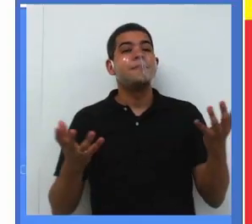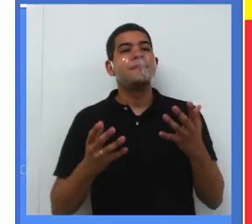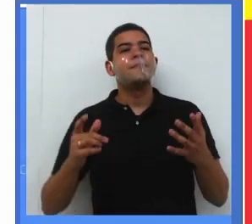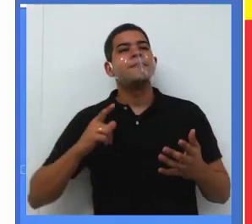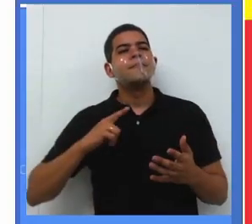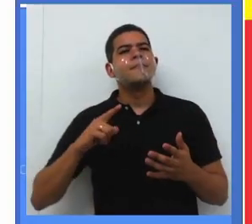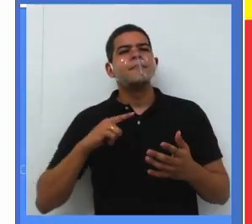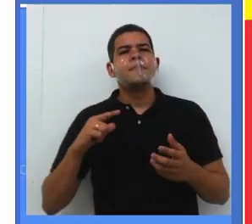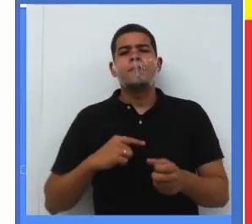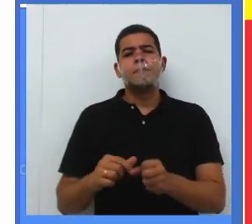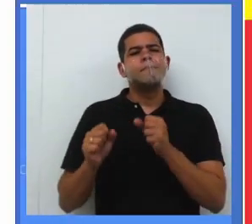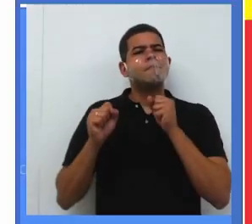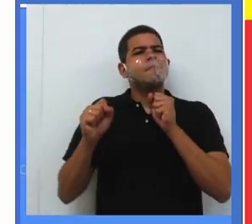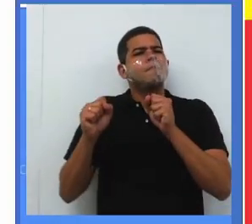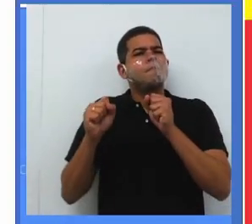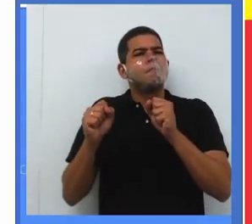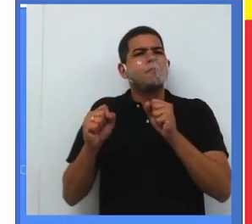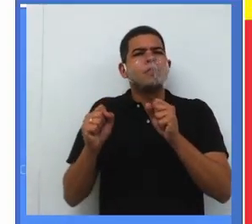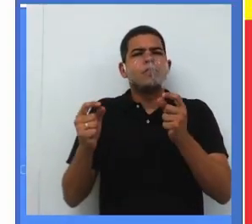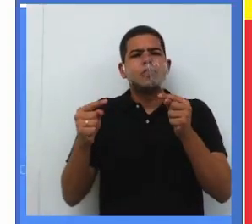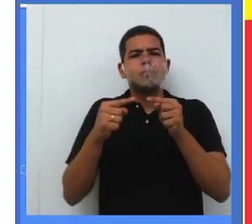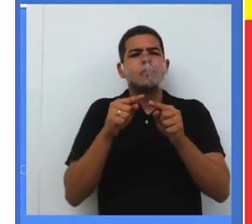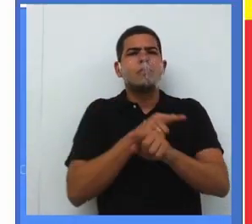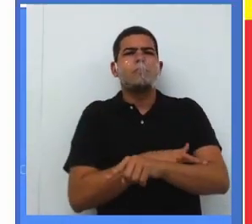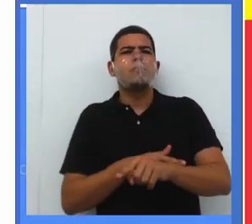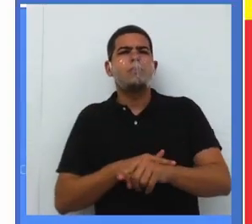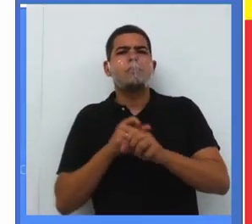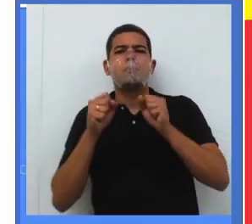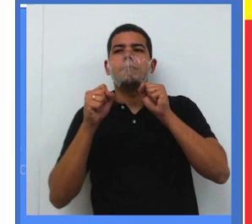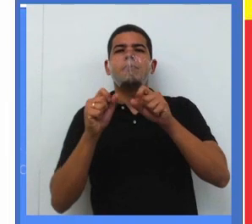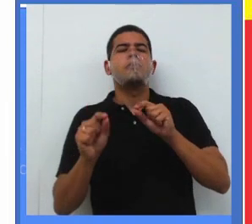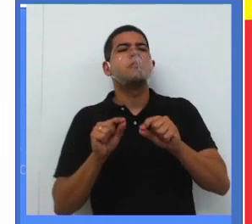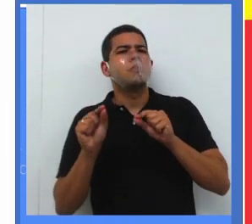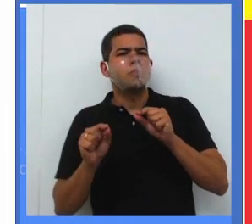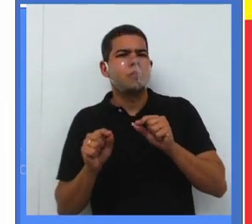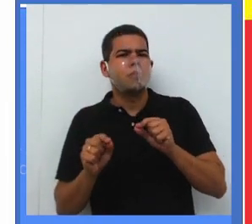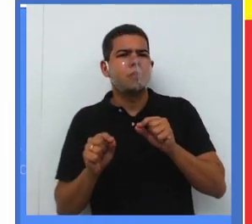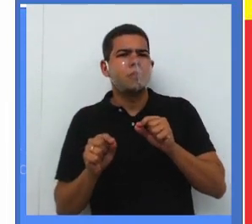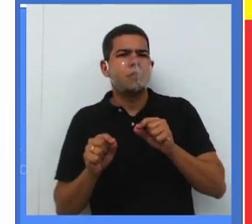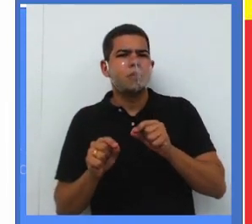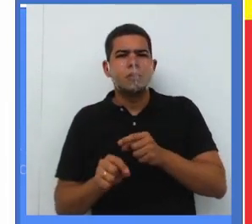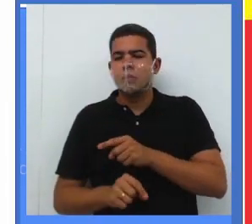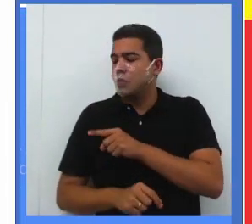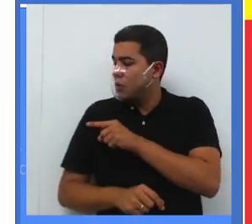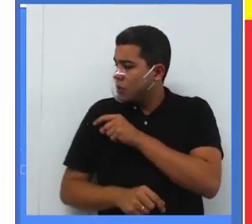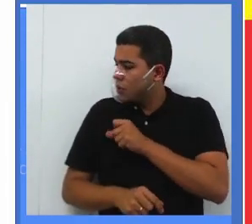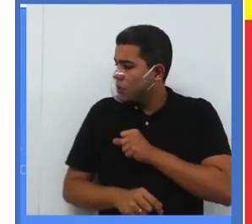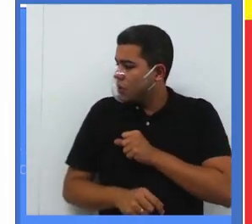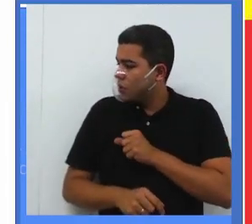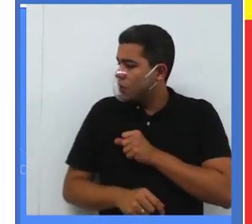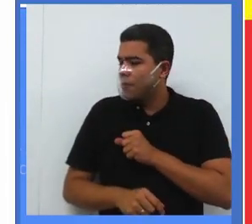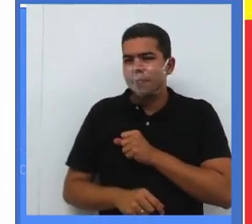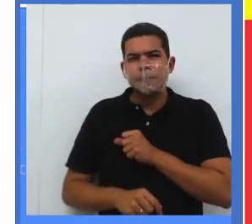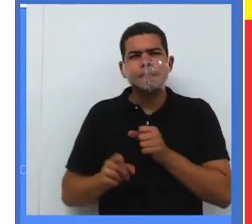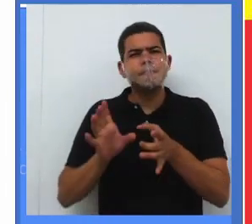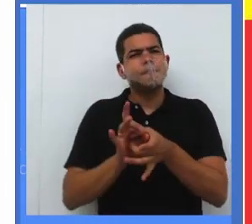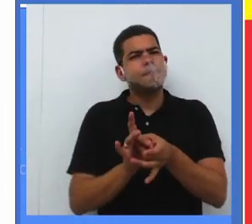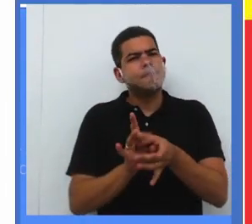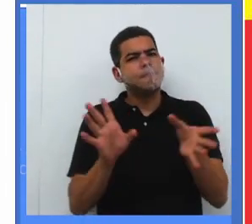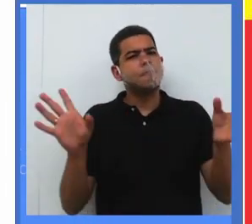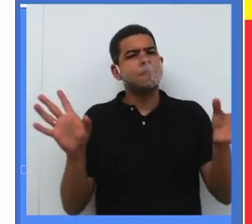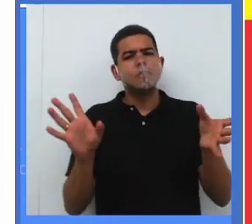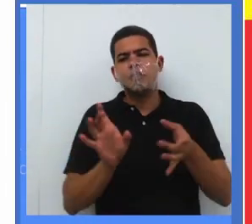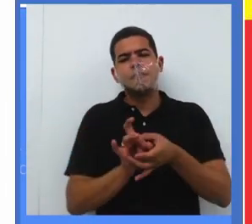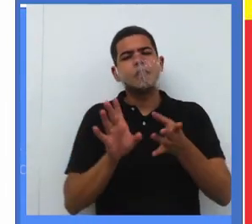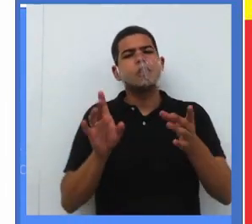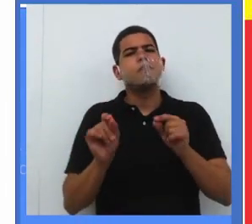a possibilidade. O que é a possibilidade dentro dessas condutas? É você ter a permissão de você fazer